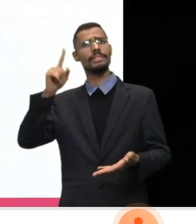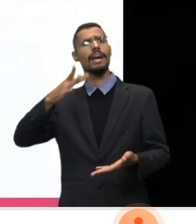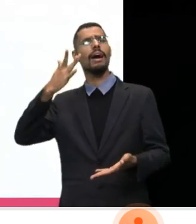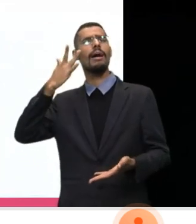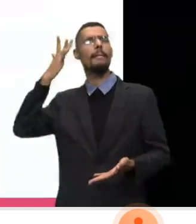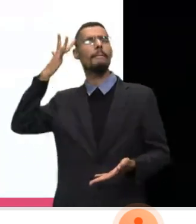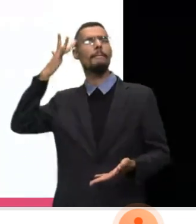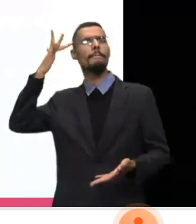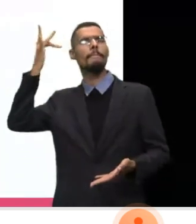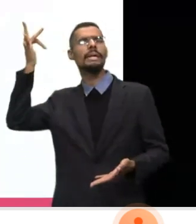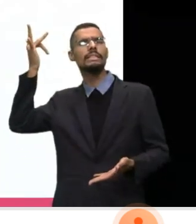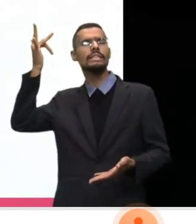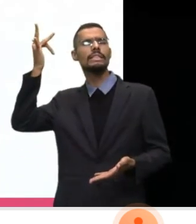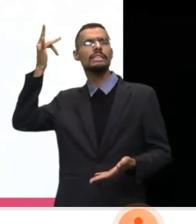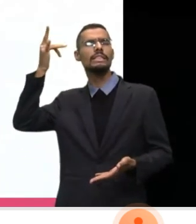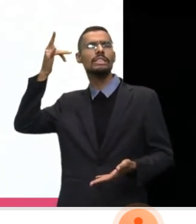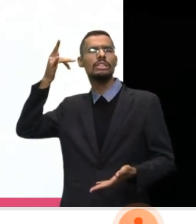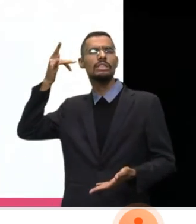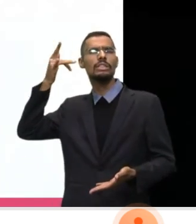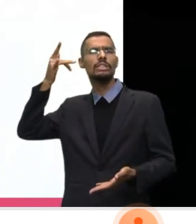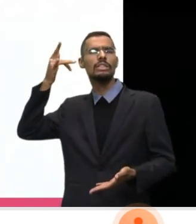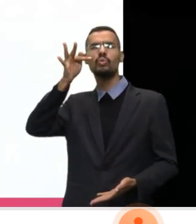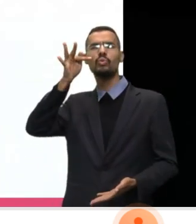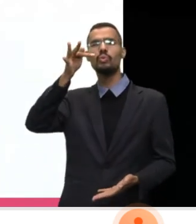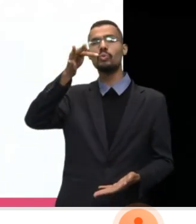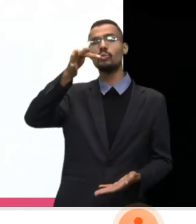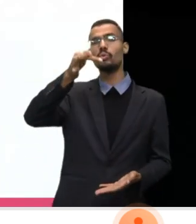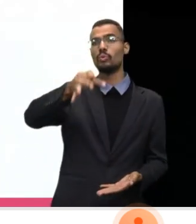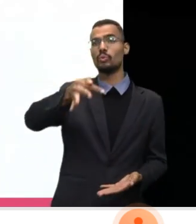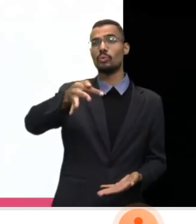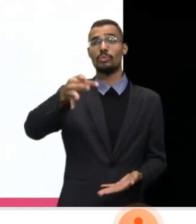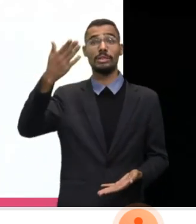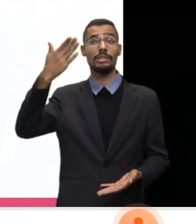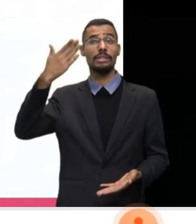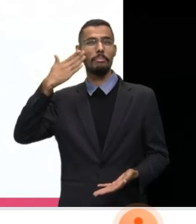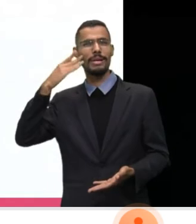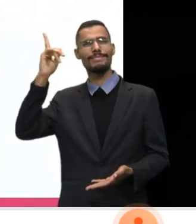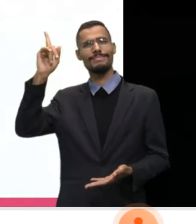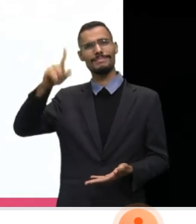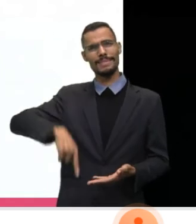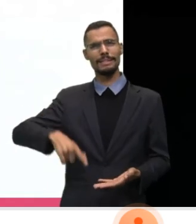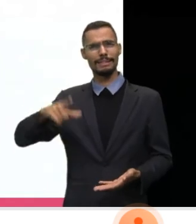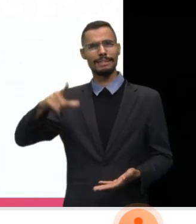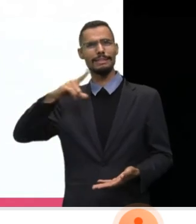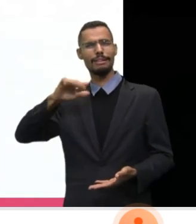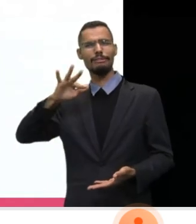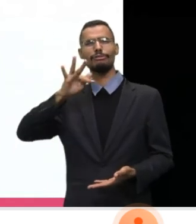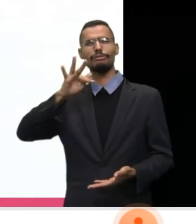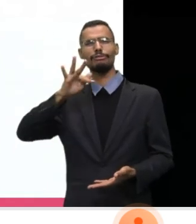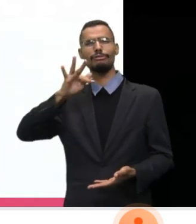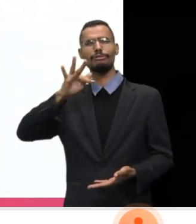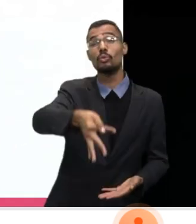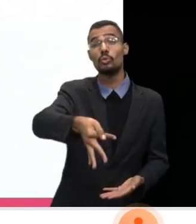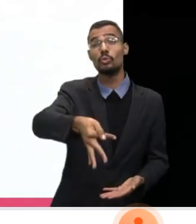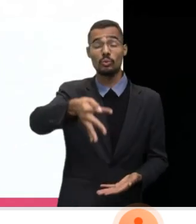Amanhã, o futuro, mas você vai indicar, não é se é muito à frente ou logo,